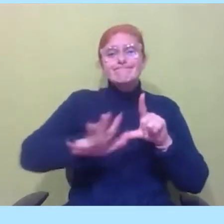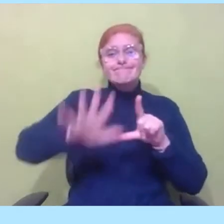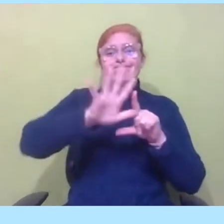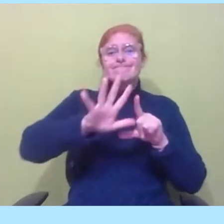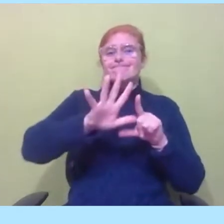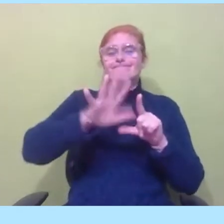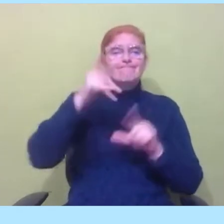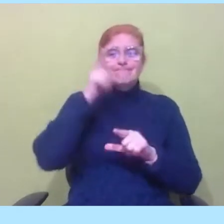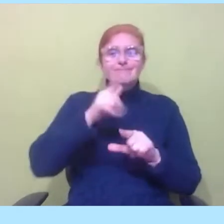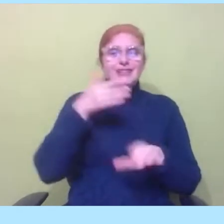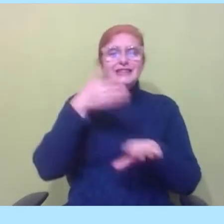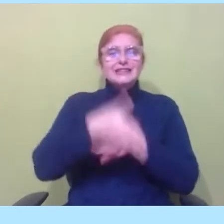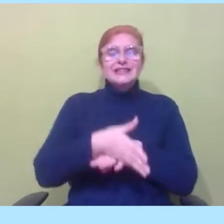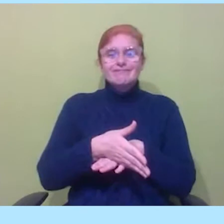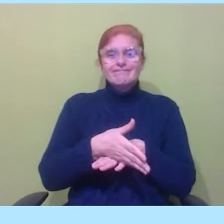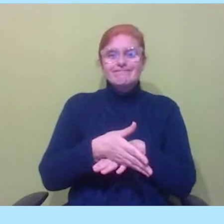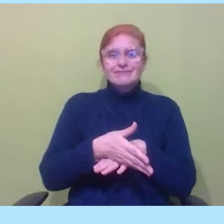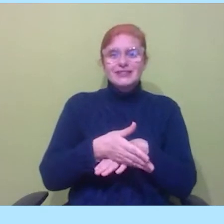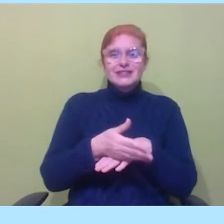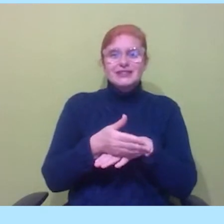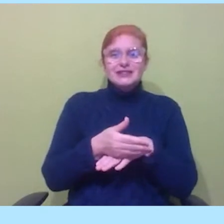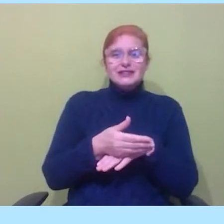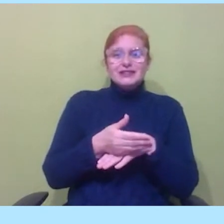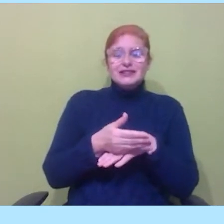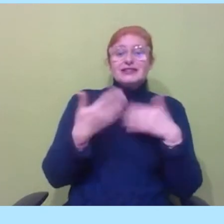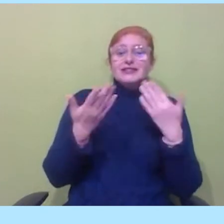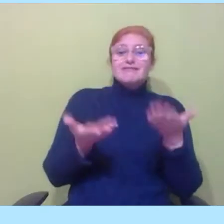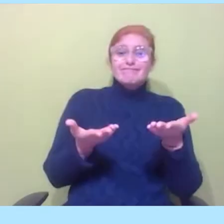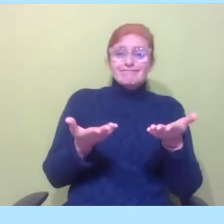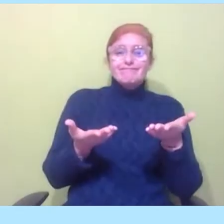acaba, né? Não é que a gente tem que, mas a gente acaba tendo que